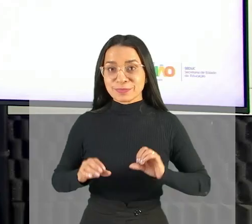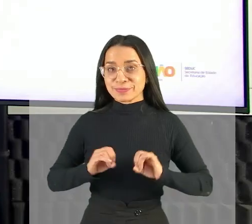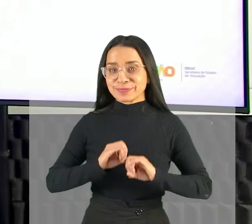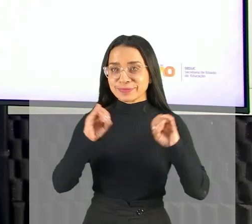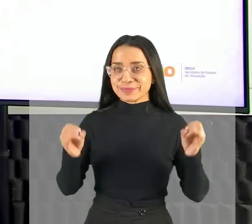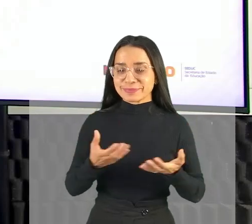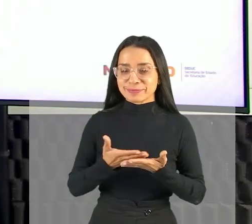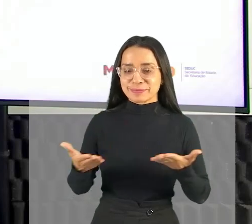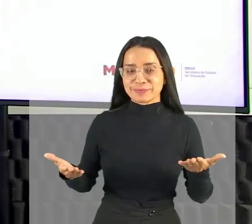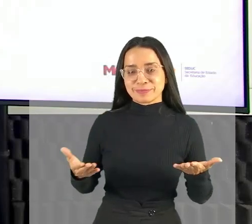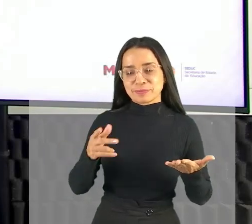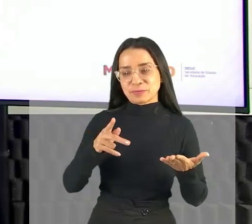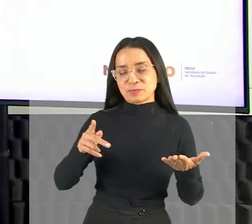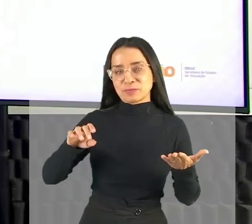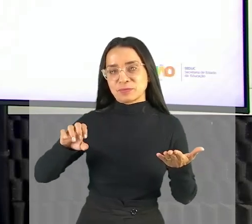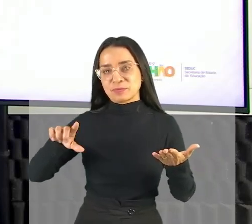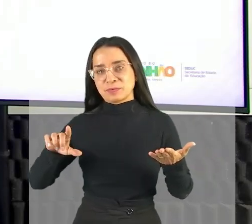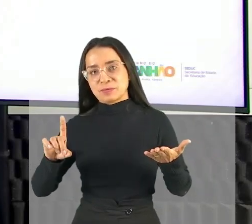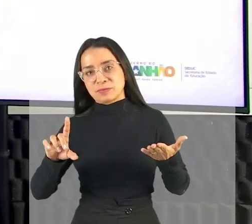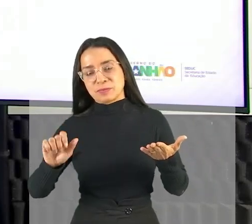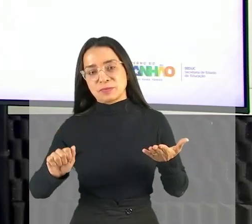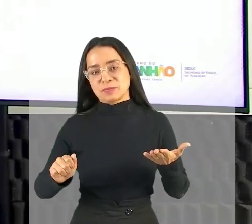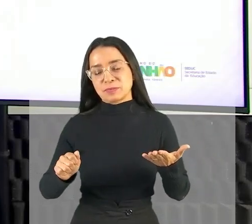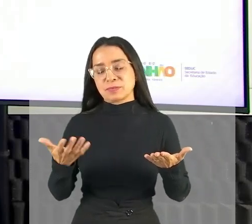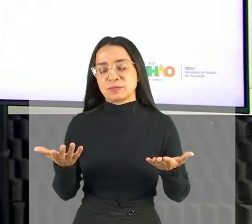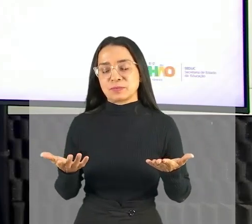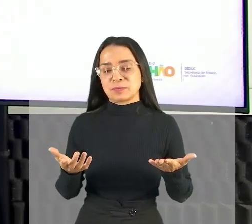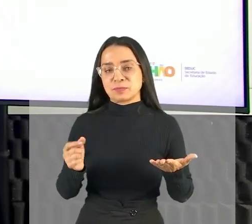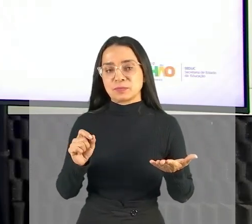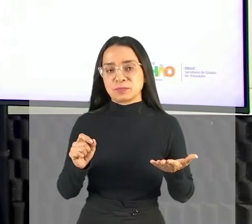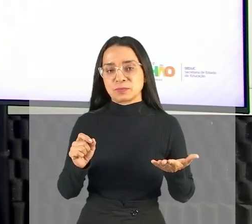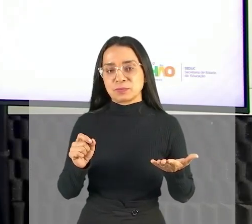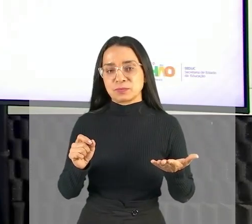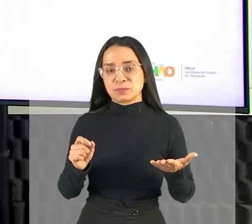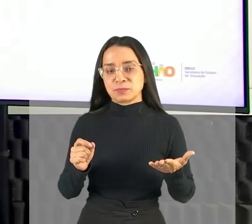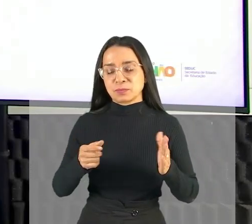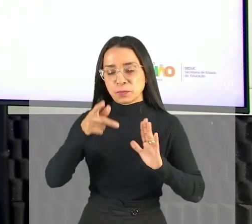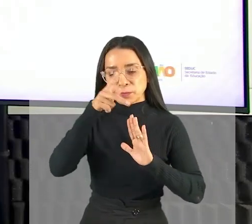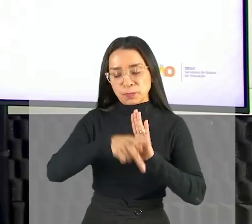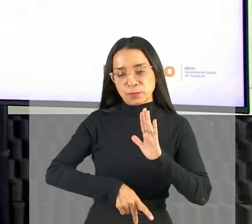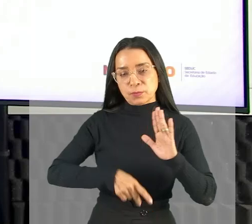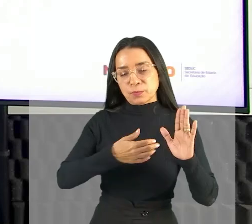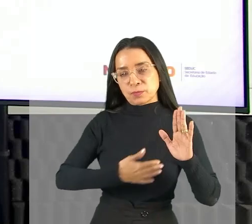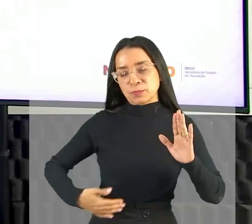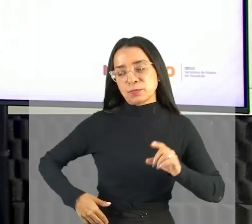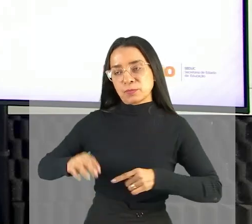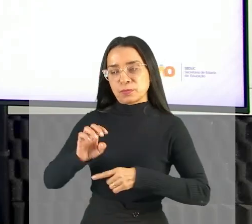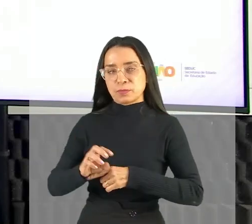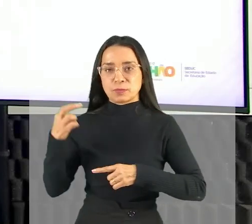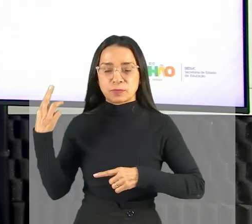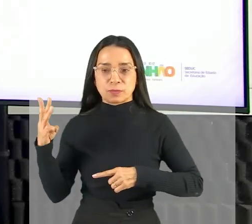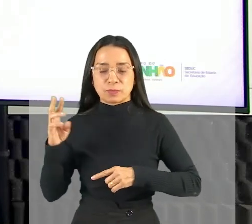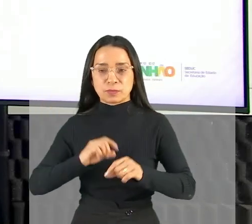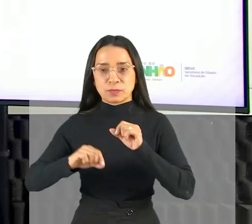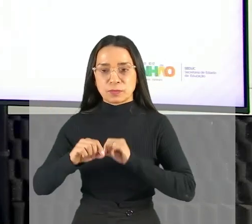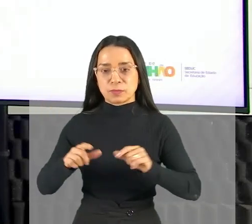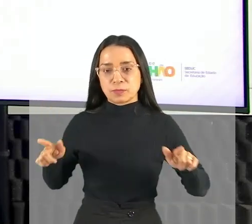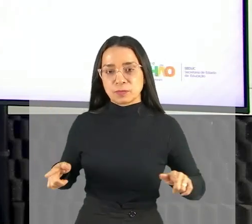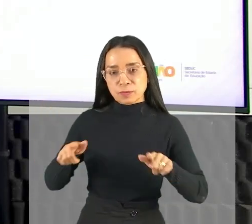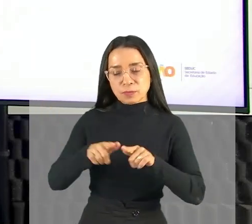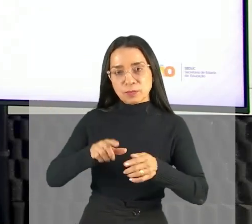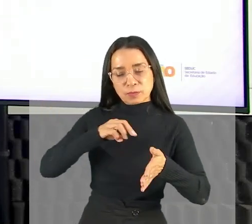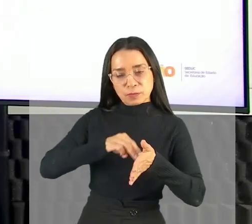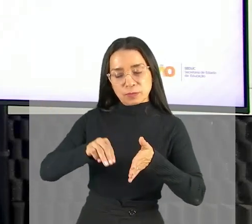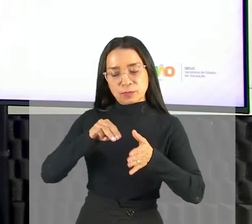Oi pessoal professora el da bogé aqui de volta e nesse projeto aqui do Governo do Estado do Maranhão por meio da